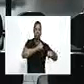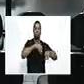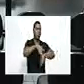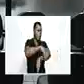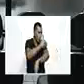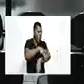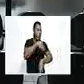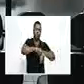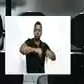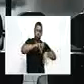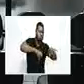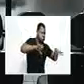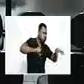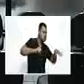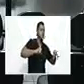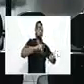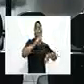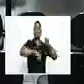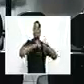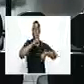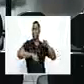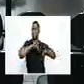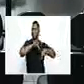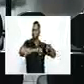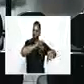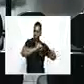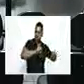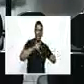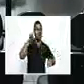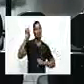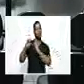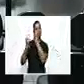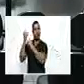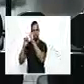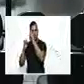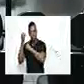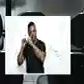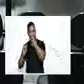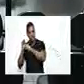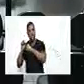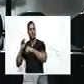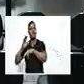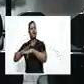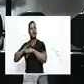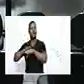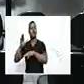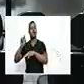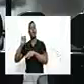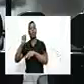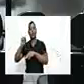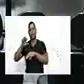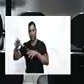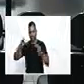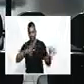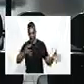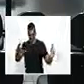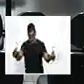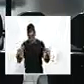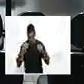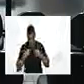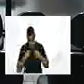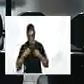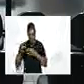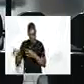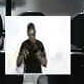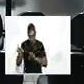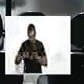à ruas para buscar o material e lá na usina de reciclagem eles são trilhador o material vai a eles